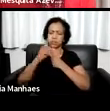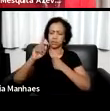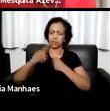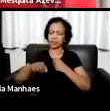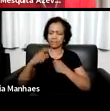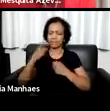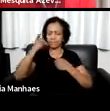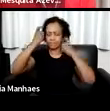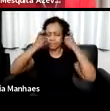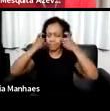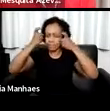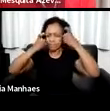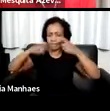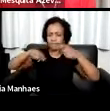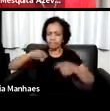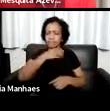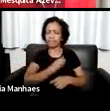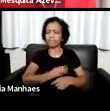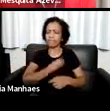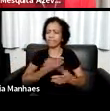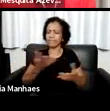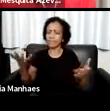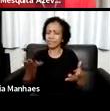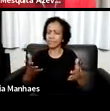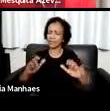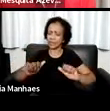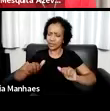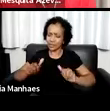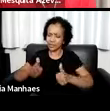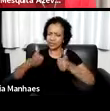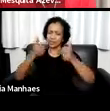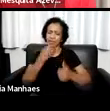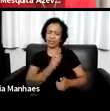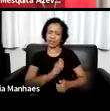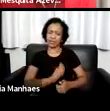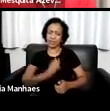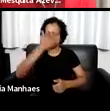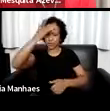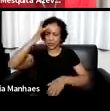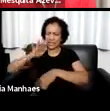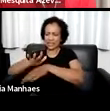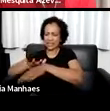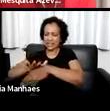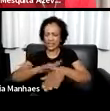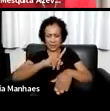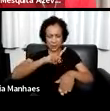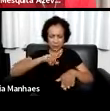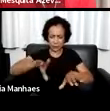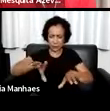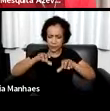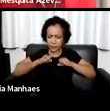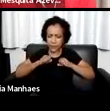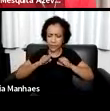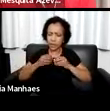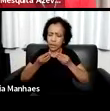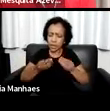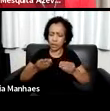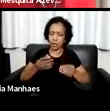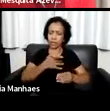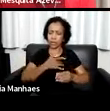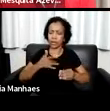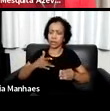trazer vida e vida restaurada a todos aqueles que estão enfermos, Pai. Nós oramos em especial por aqueles que estão na linha